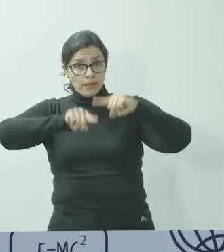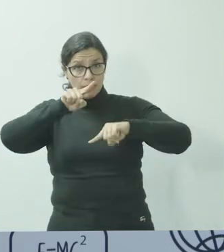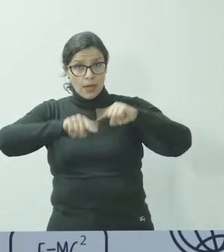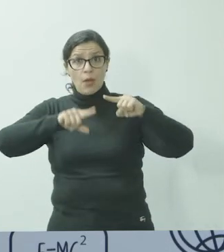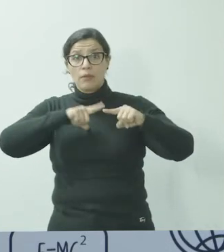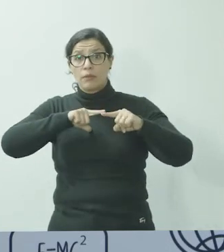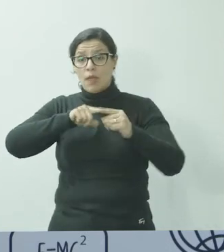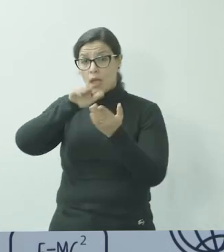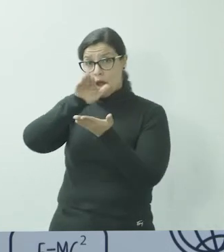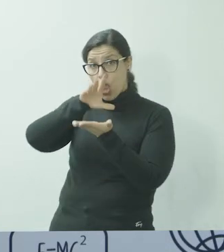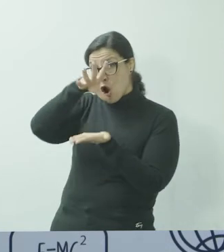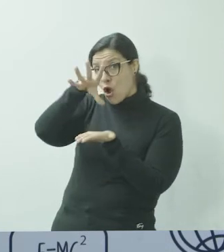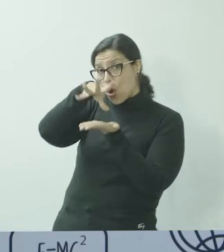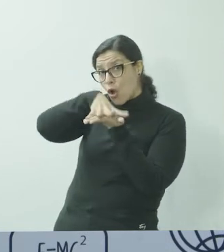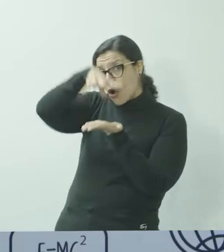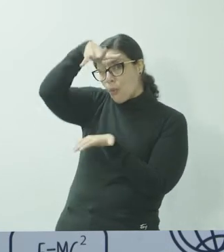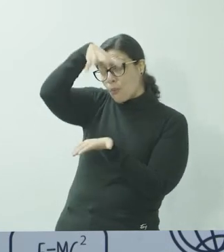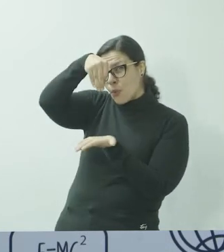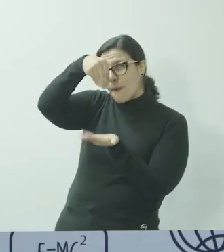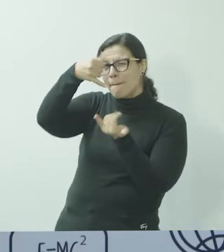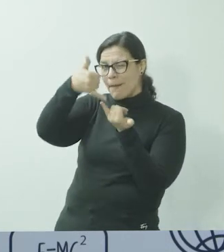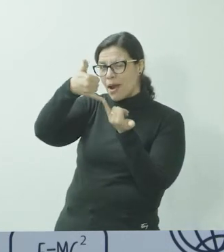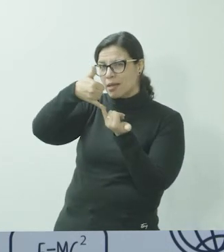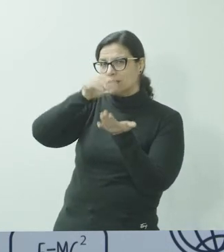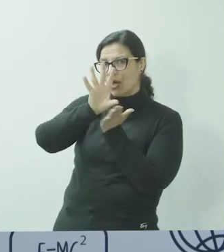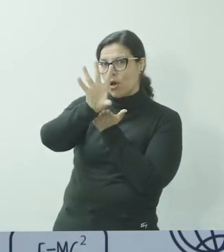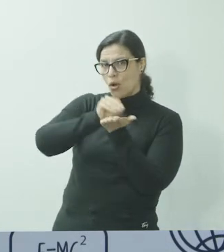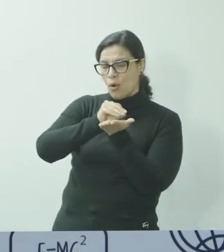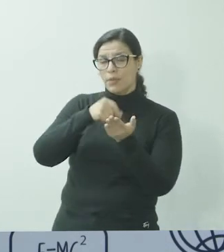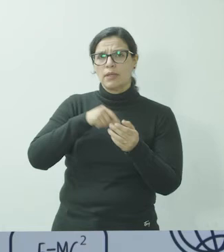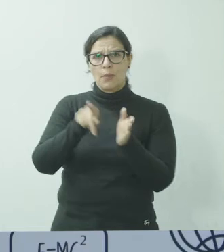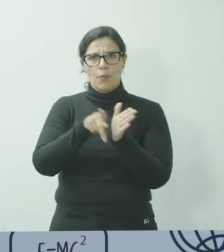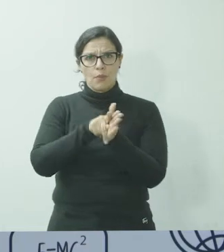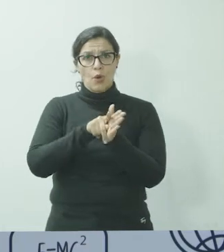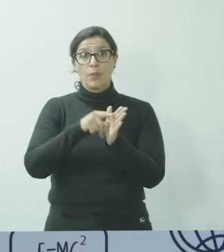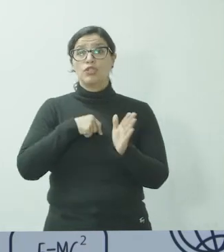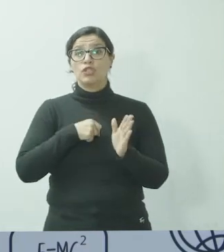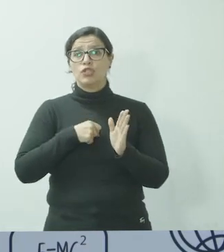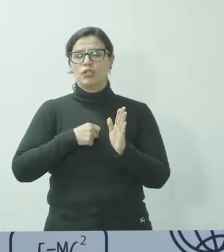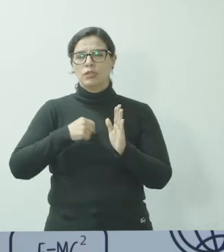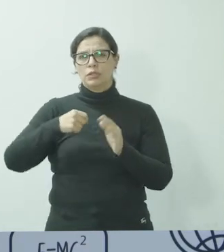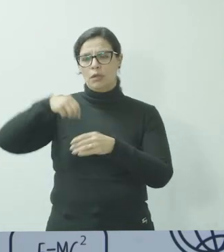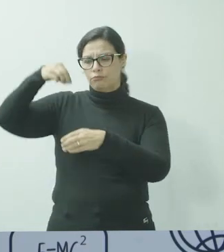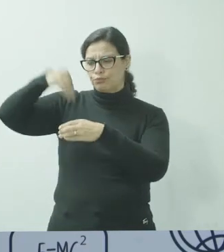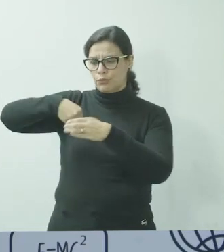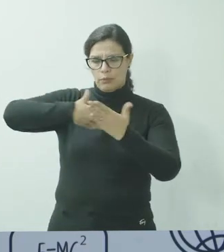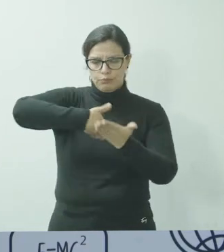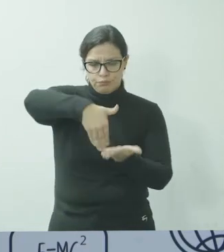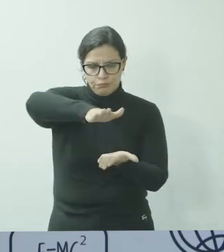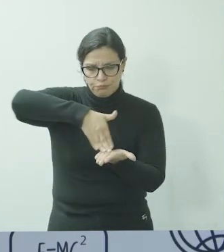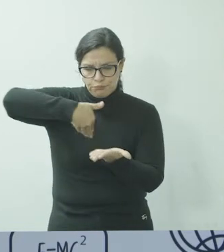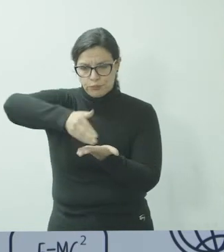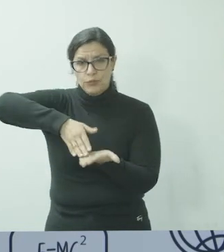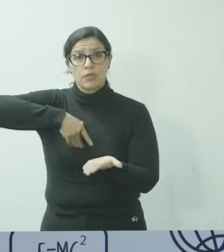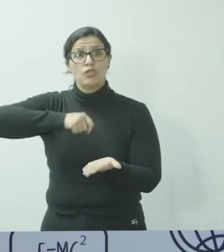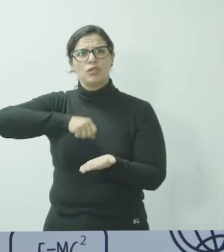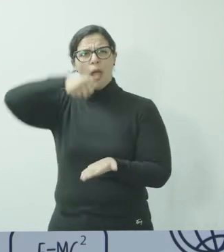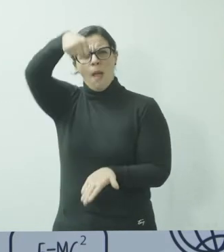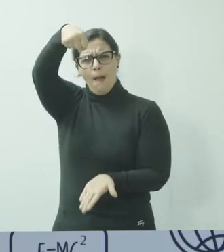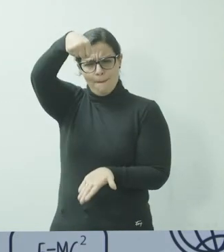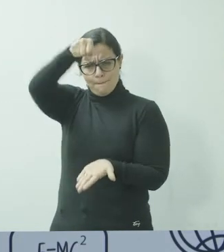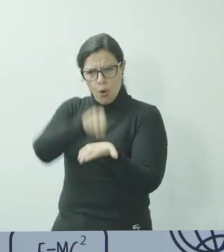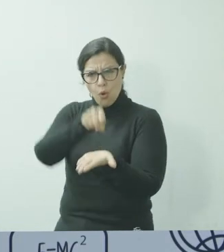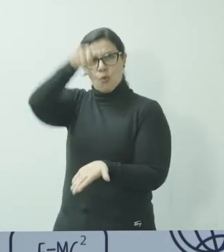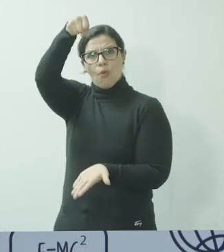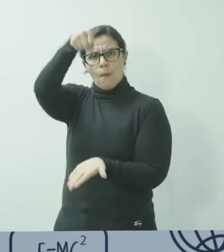iria se fazer a cópia aí após isso passava-se uma tinta por cima desse molde e prensa E